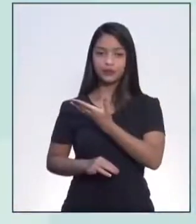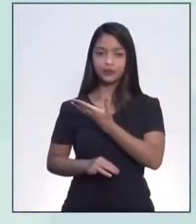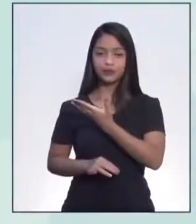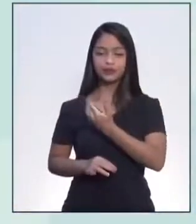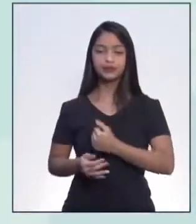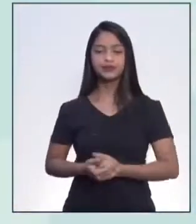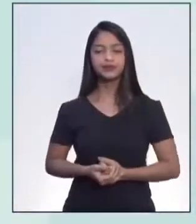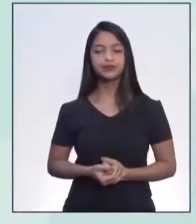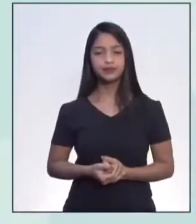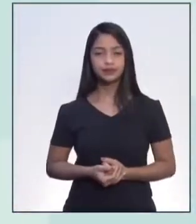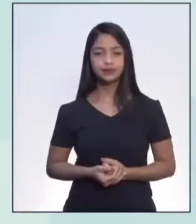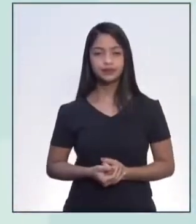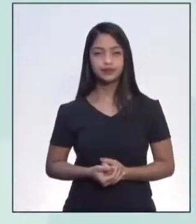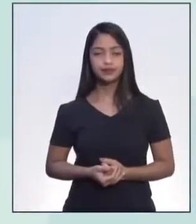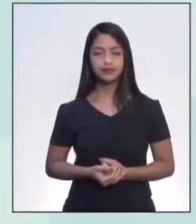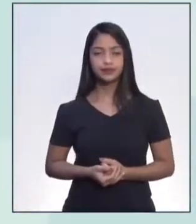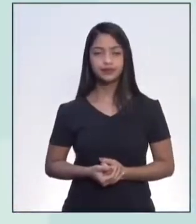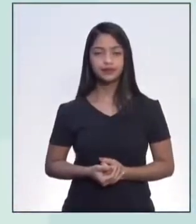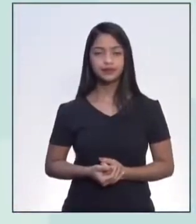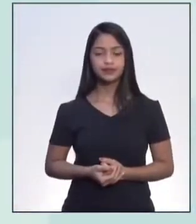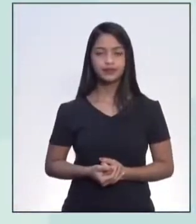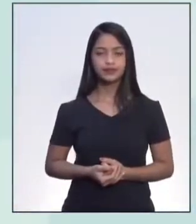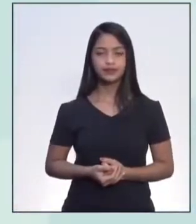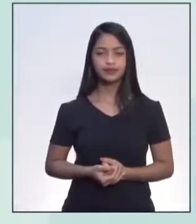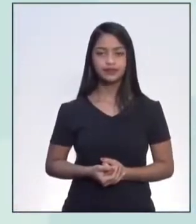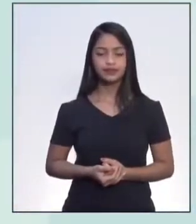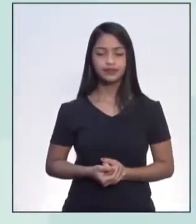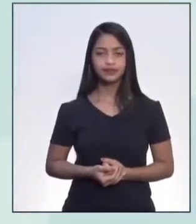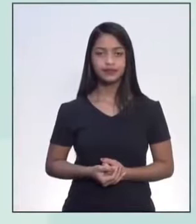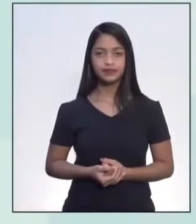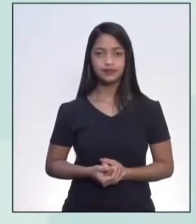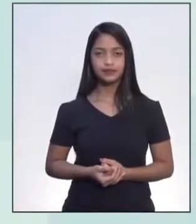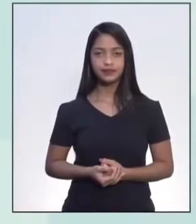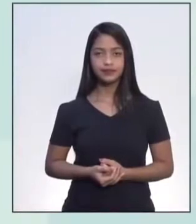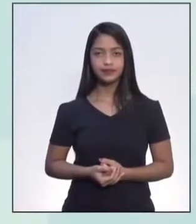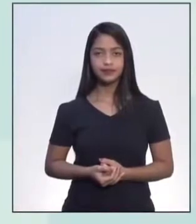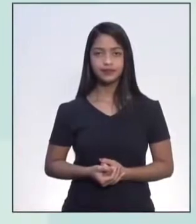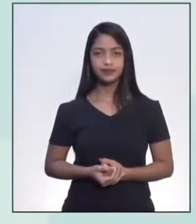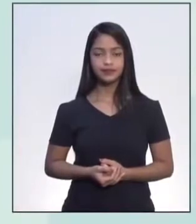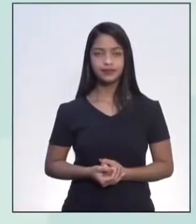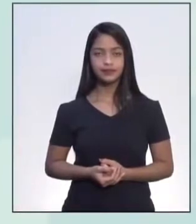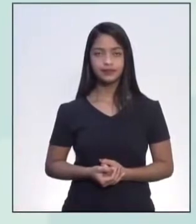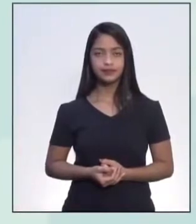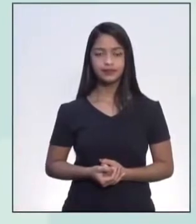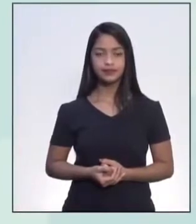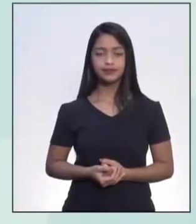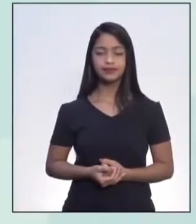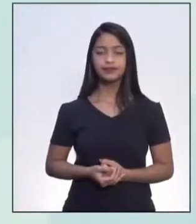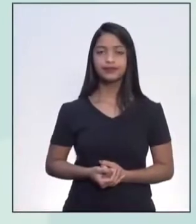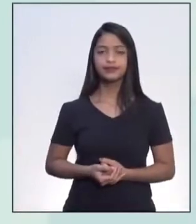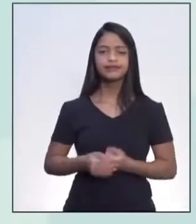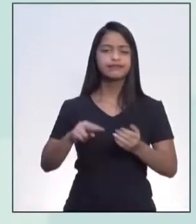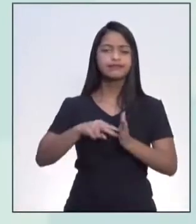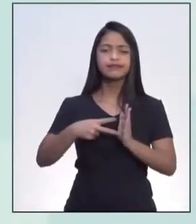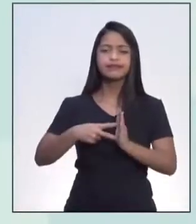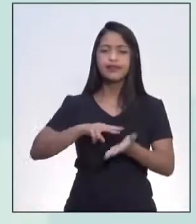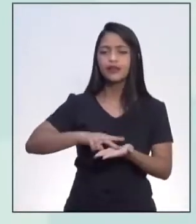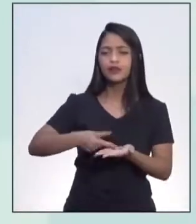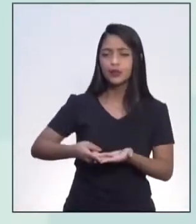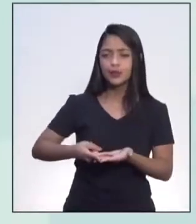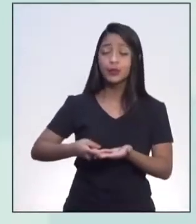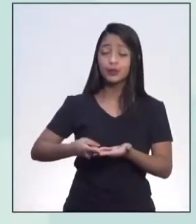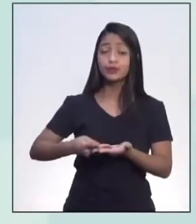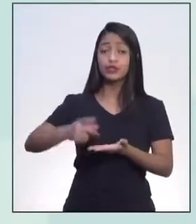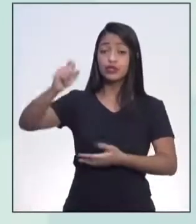certo? When the sun shines, the water from the ocean or lake evaporates. Então, aqui, olha, quando o sol brilha, a água